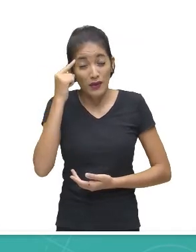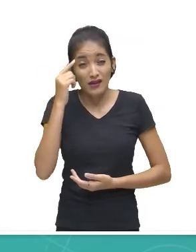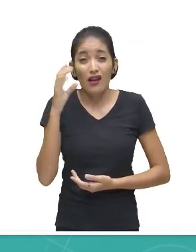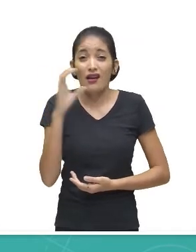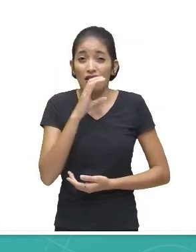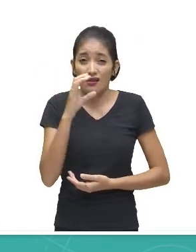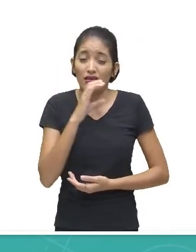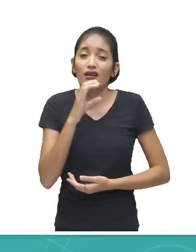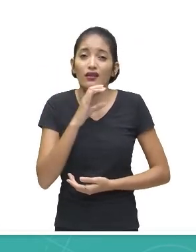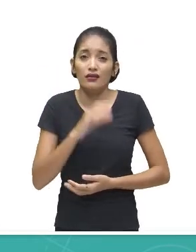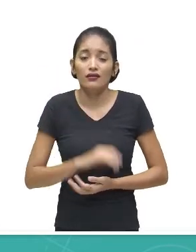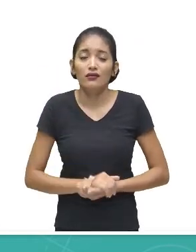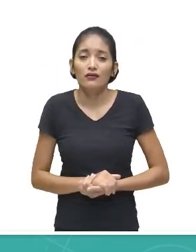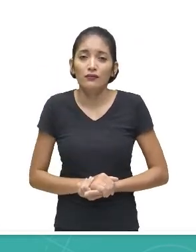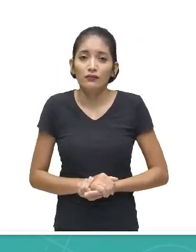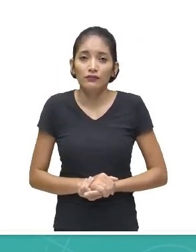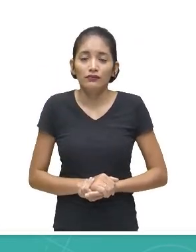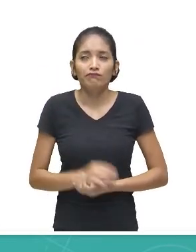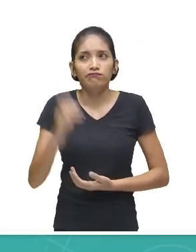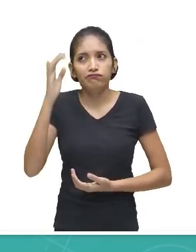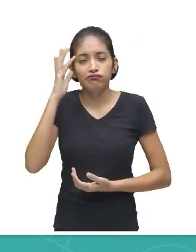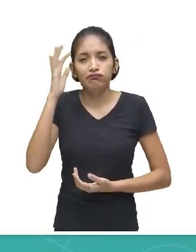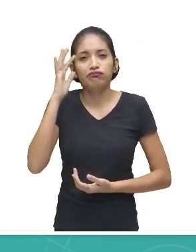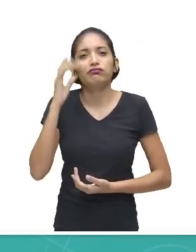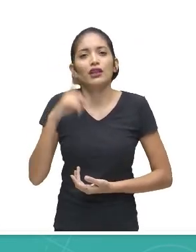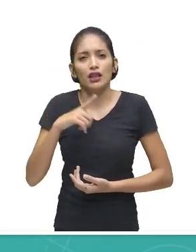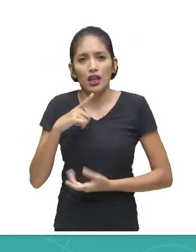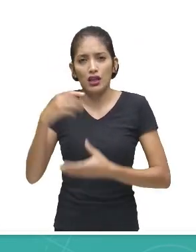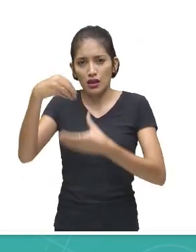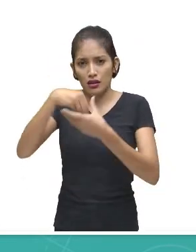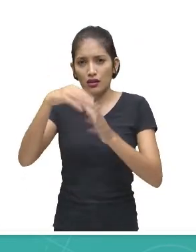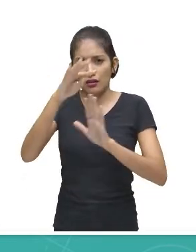rapidinho, que vocês imaginem